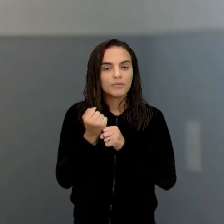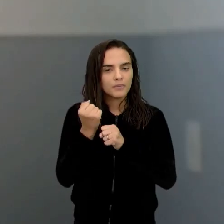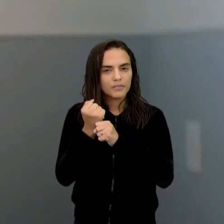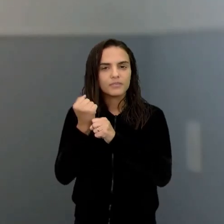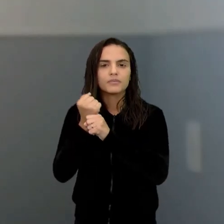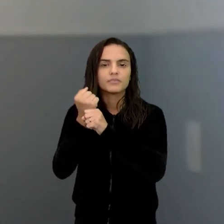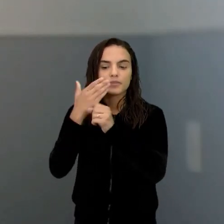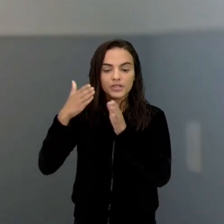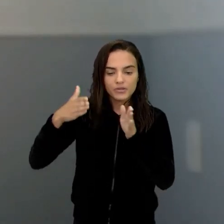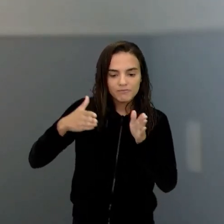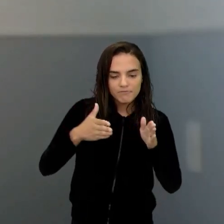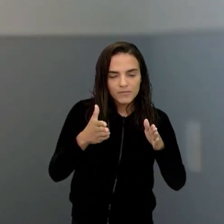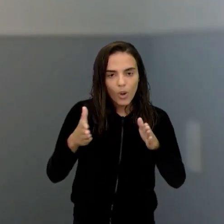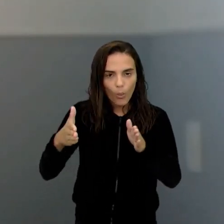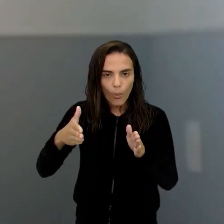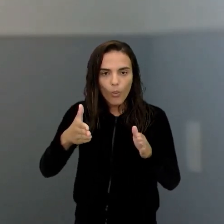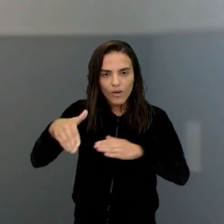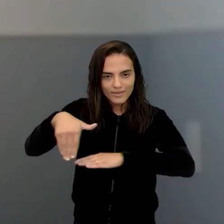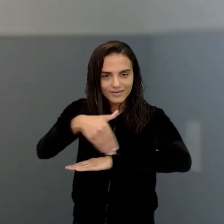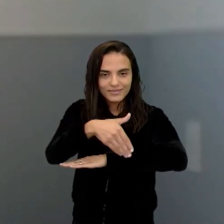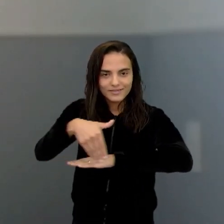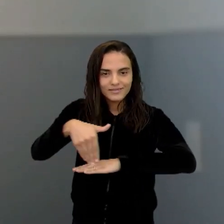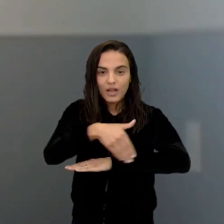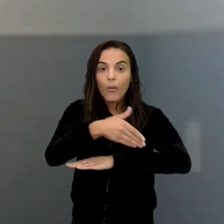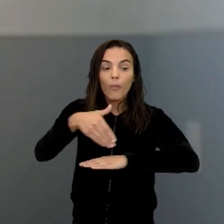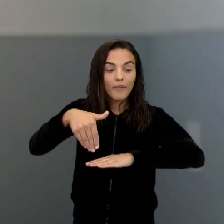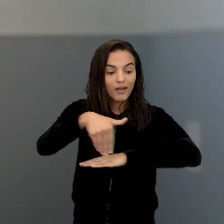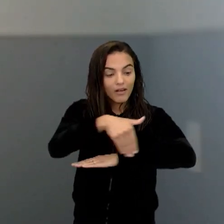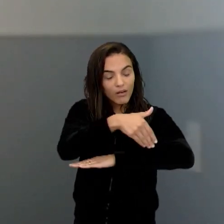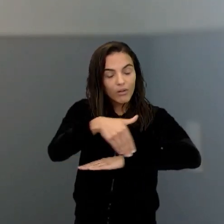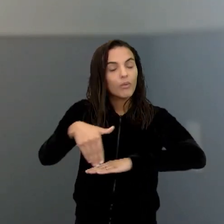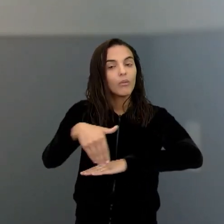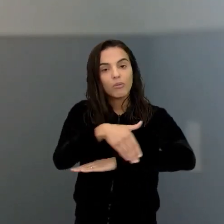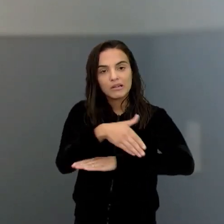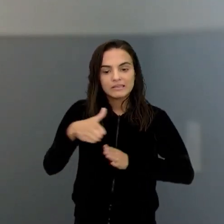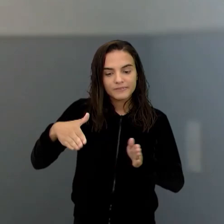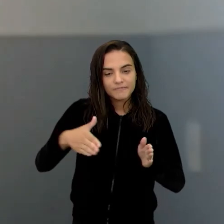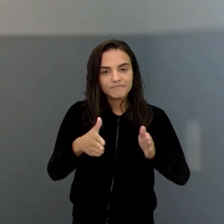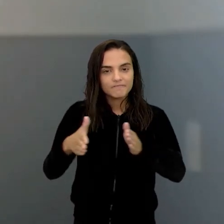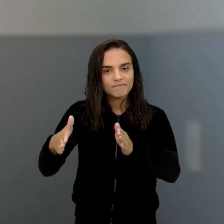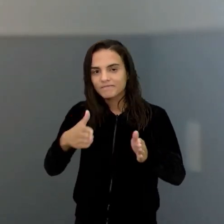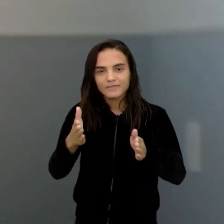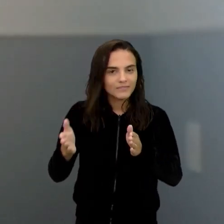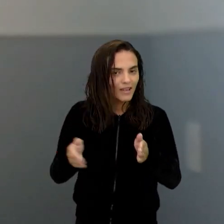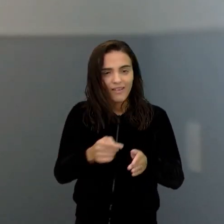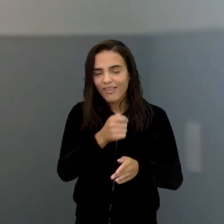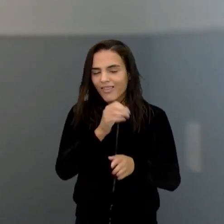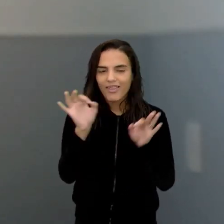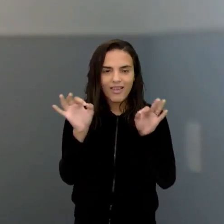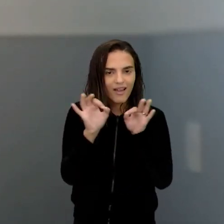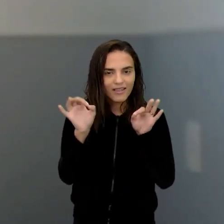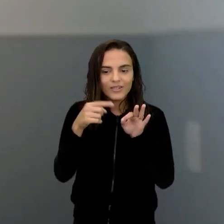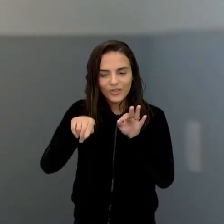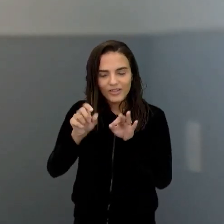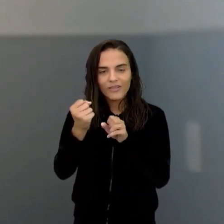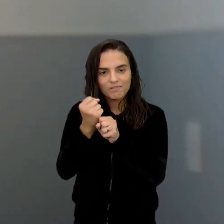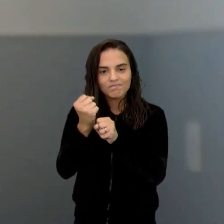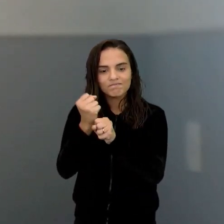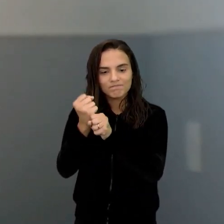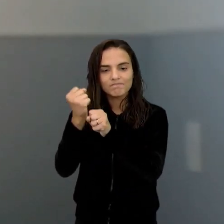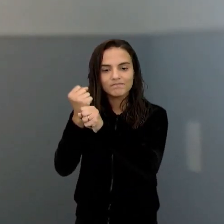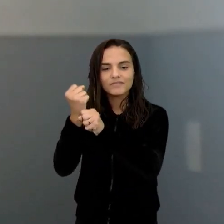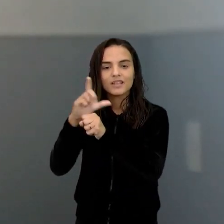de estradas, numa estrada realmente do zero que a gente estava construindo, então